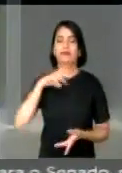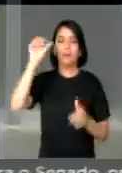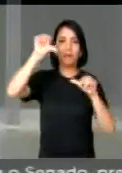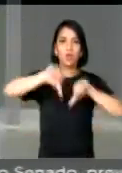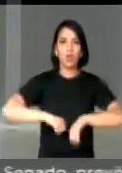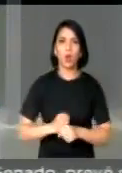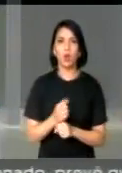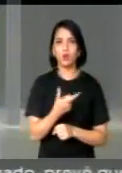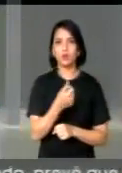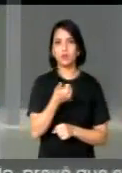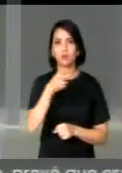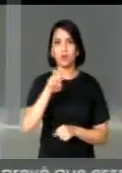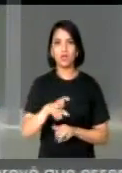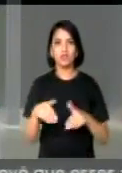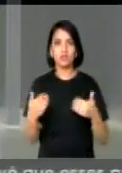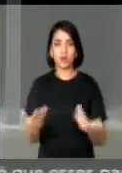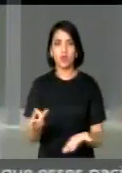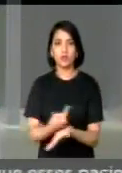2015, quando